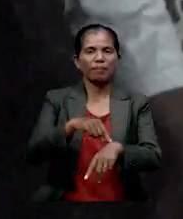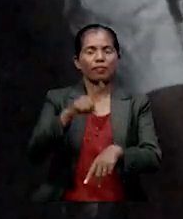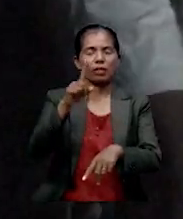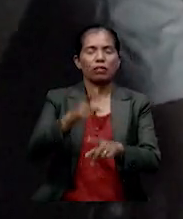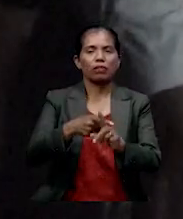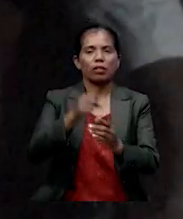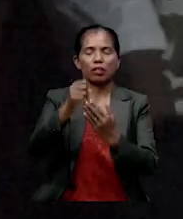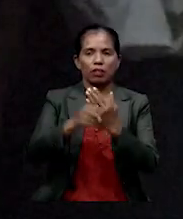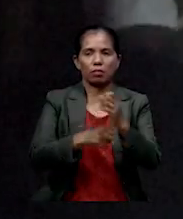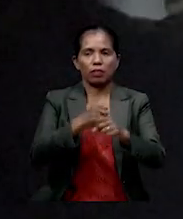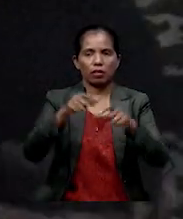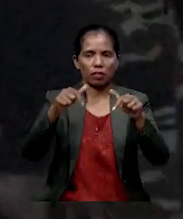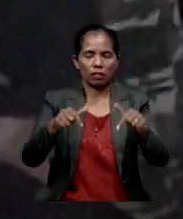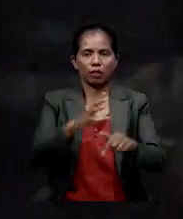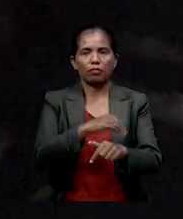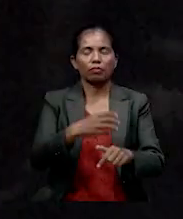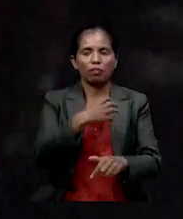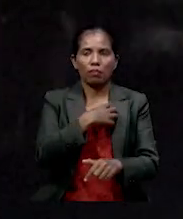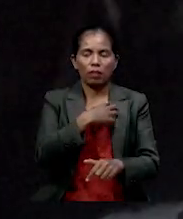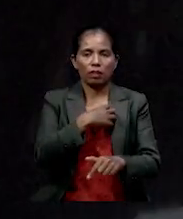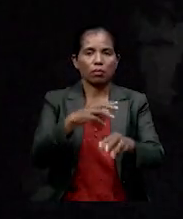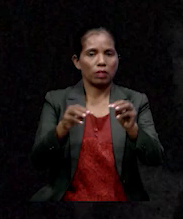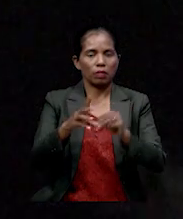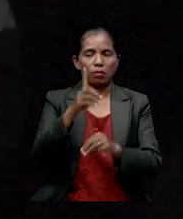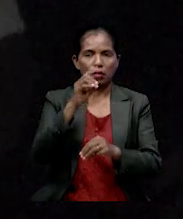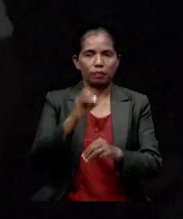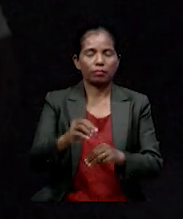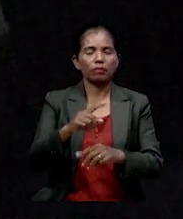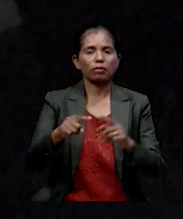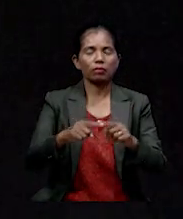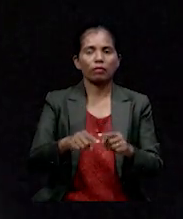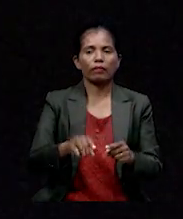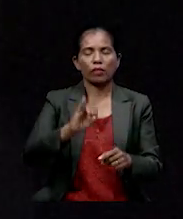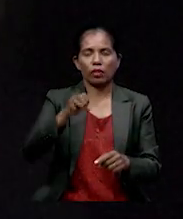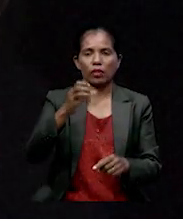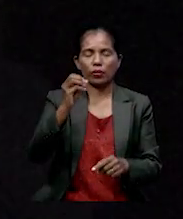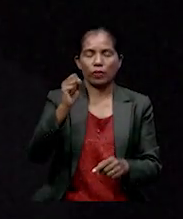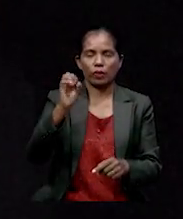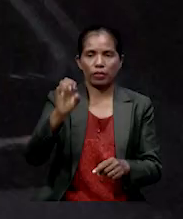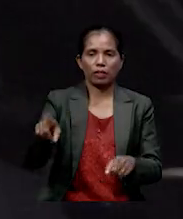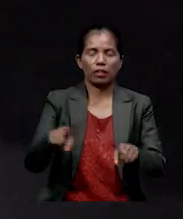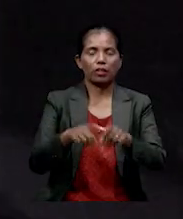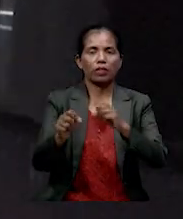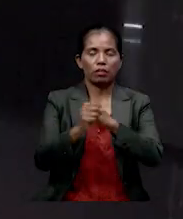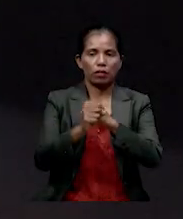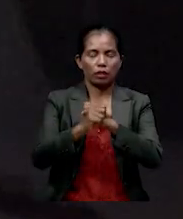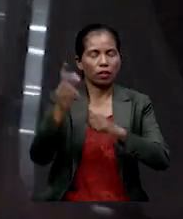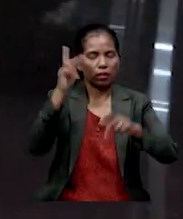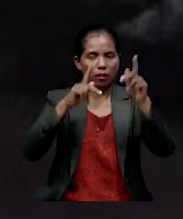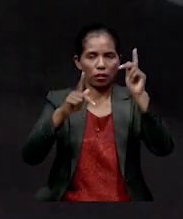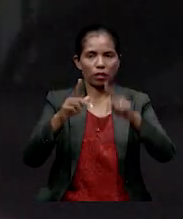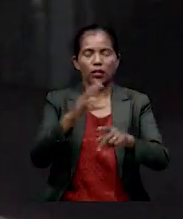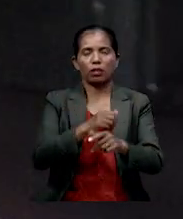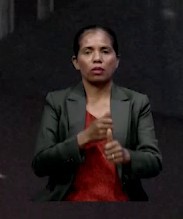e a sela detenção comando penetele município Dili, banjira matibian José Bernardo sai suspeito ba caso assalto malu hode